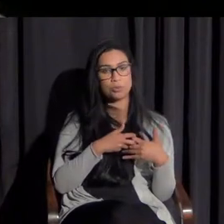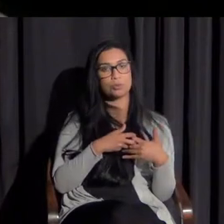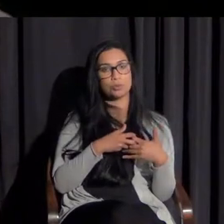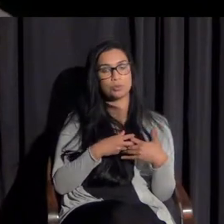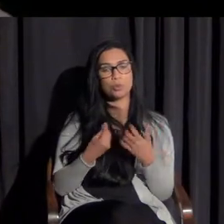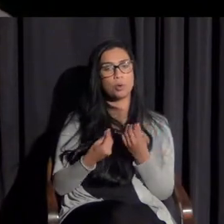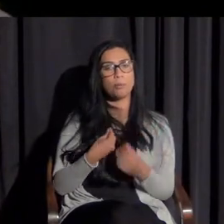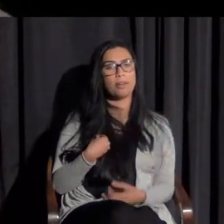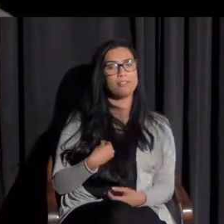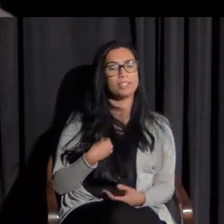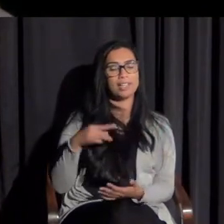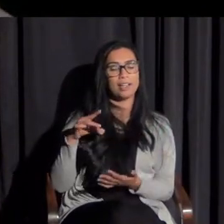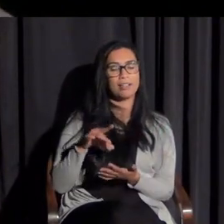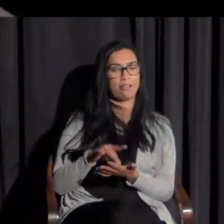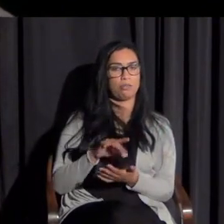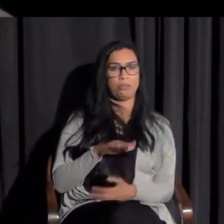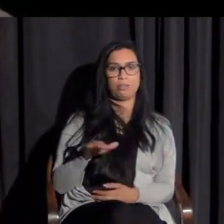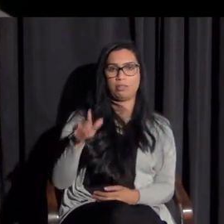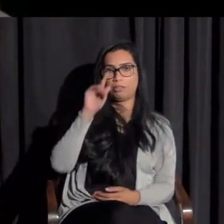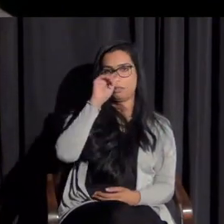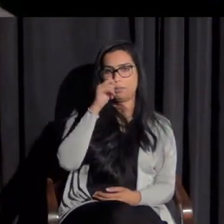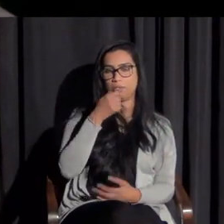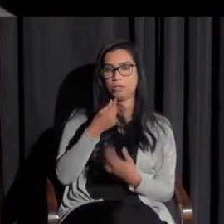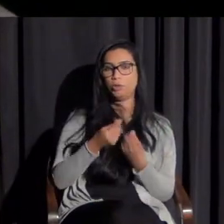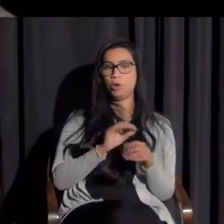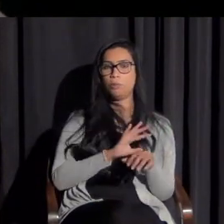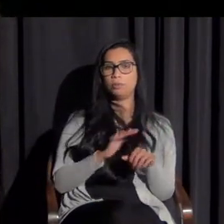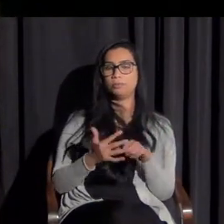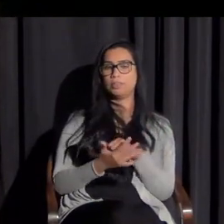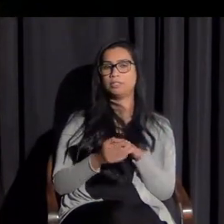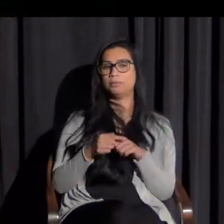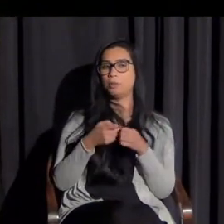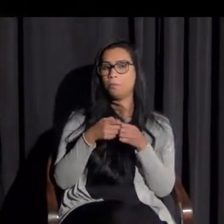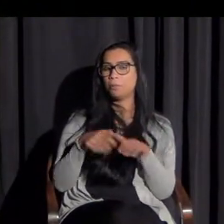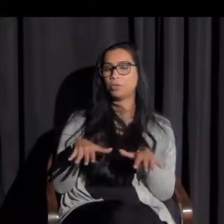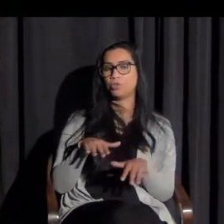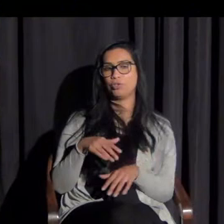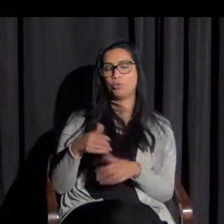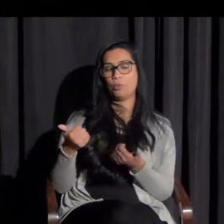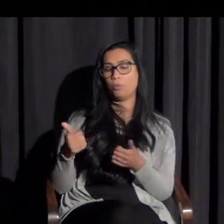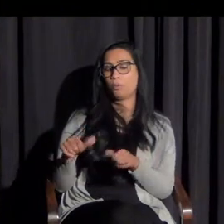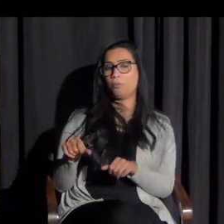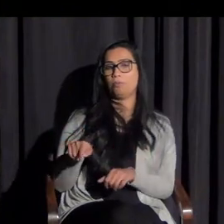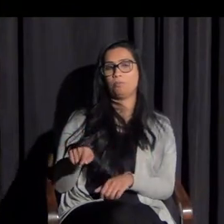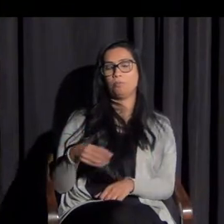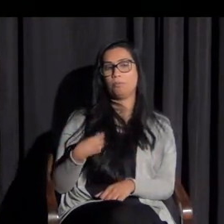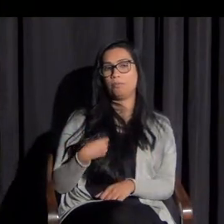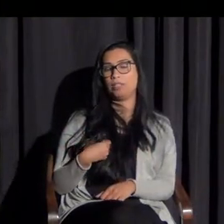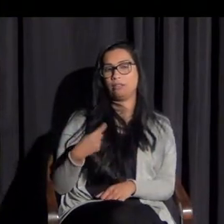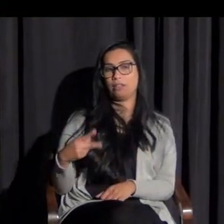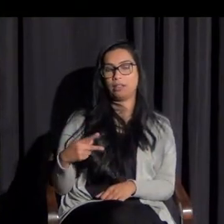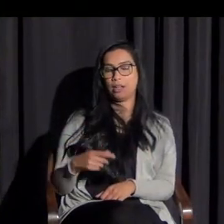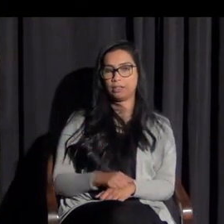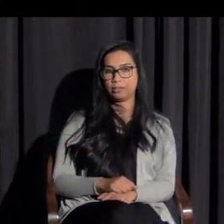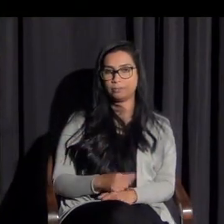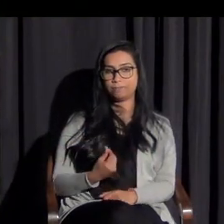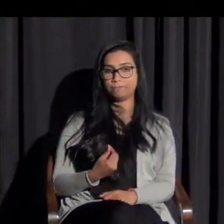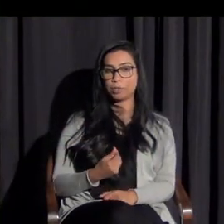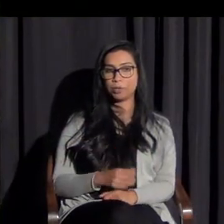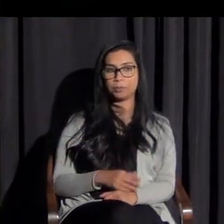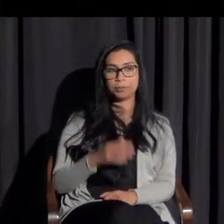né, e o quanto a pandemia afetou essas crianças. Então, esse do meio